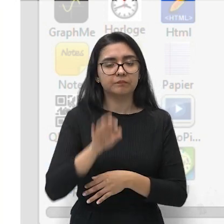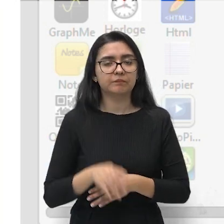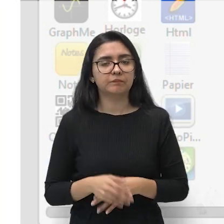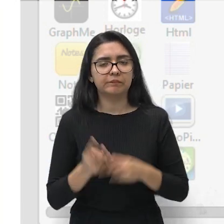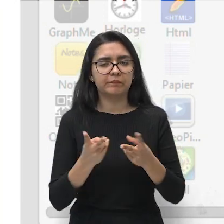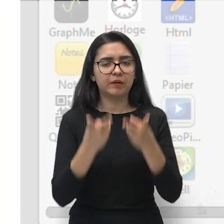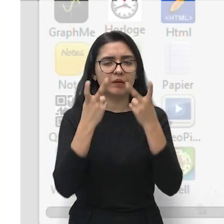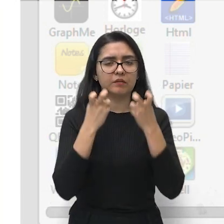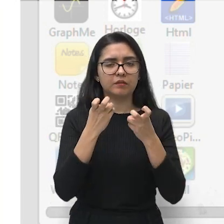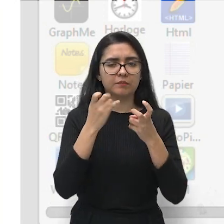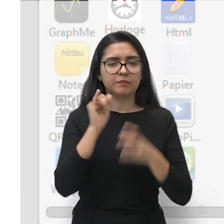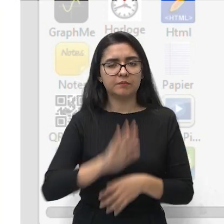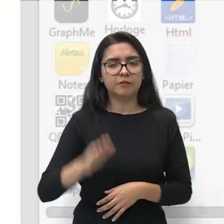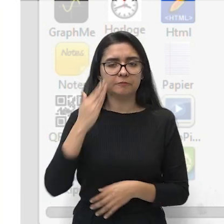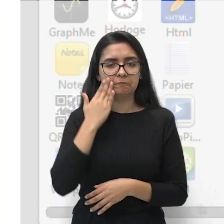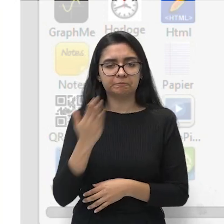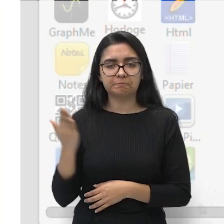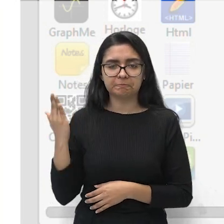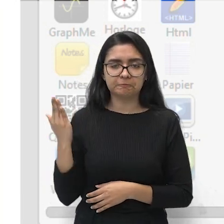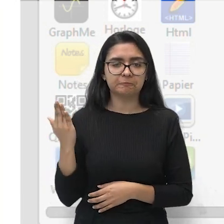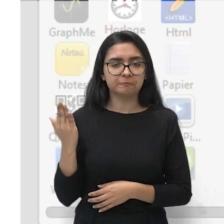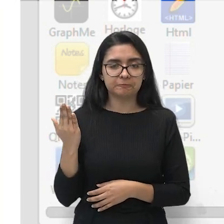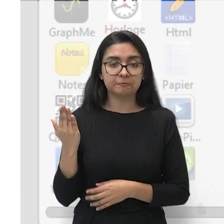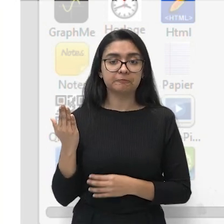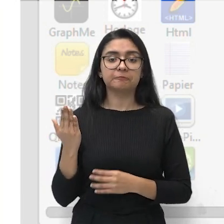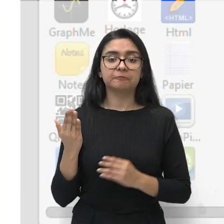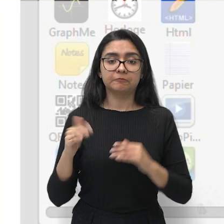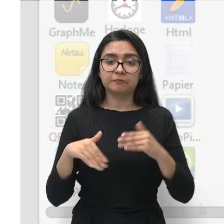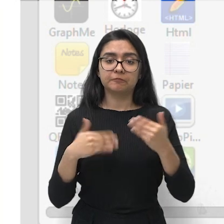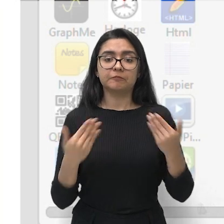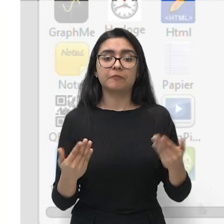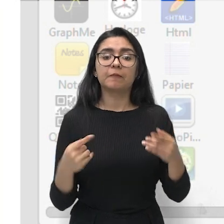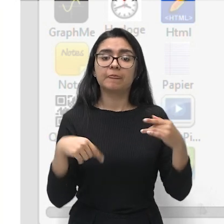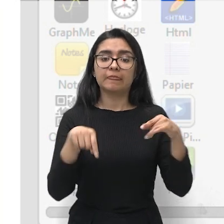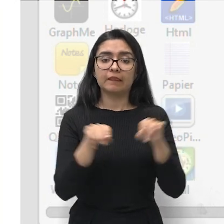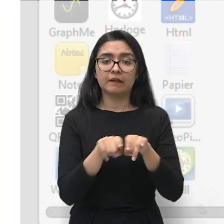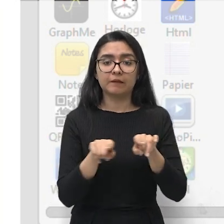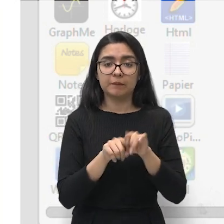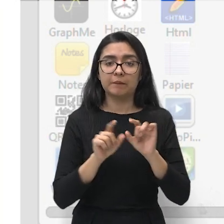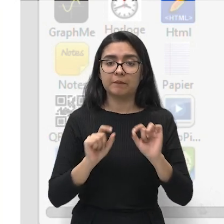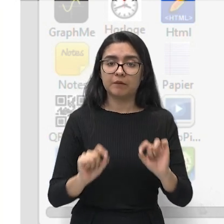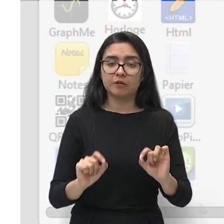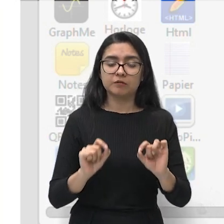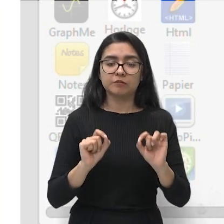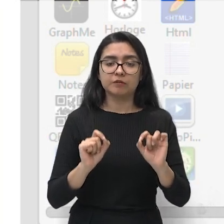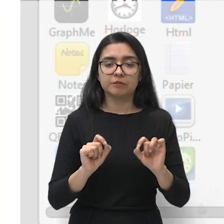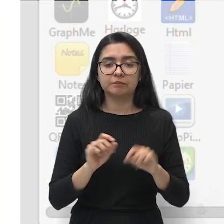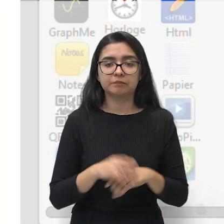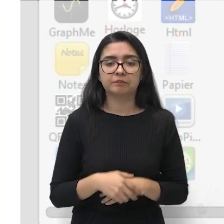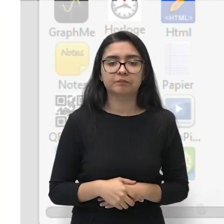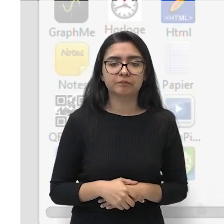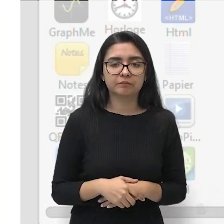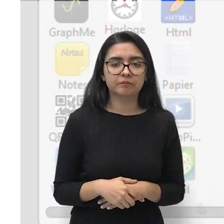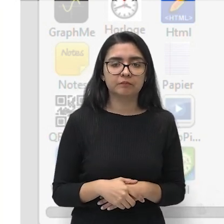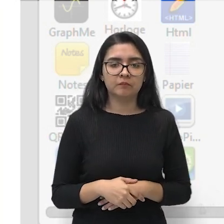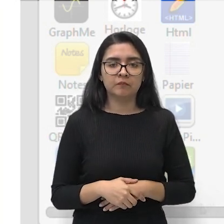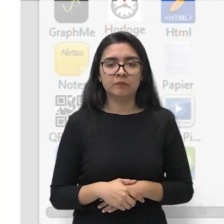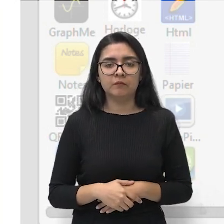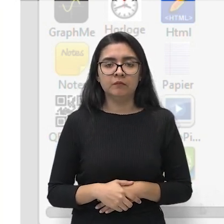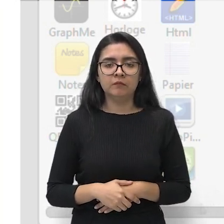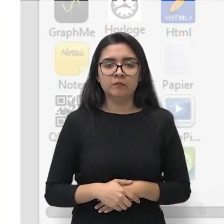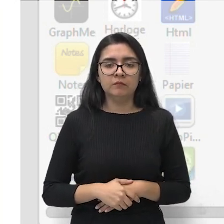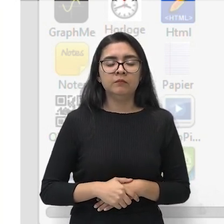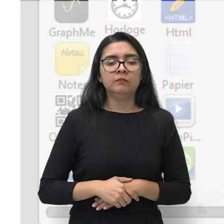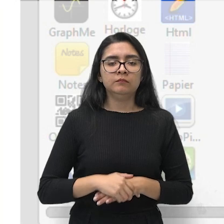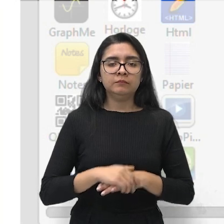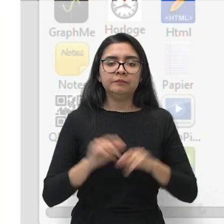só. Aí se nós quisermos aqui, ó, aqui dá para fazer bacana, né? A gente pode pegar aqui, a gente vai tirar